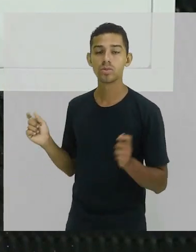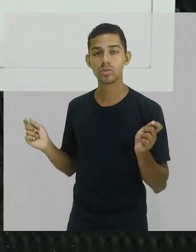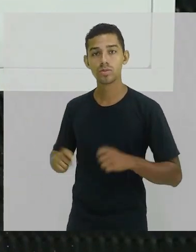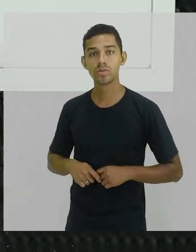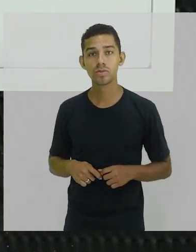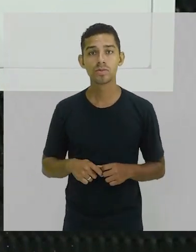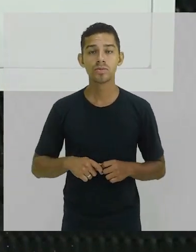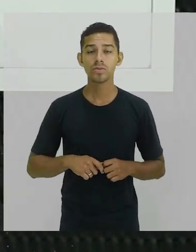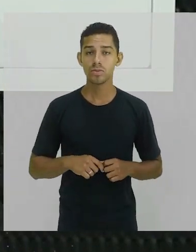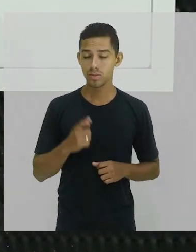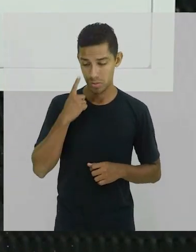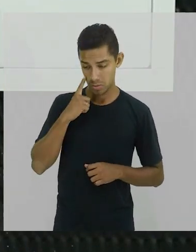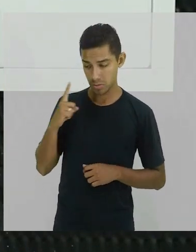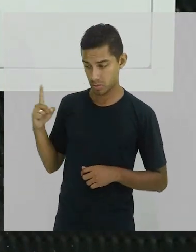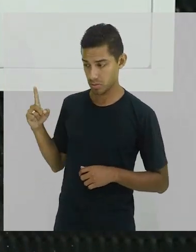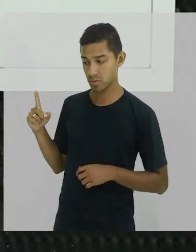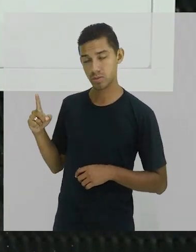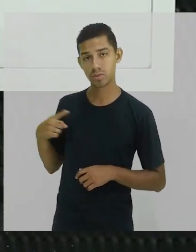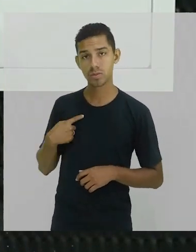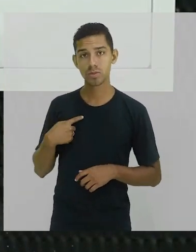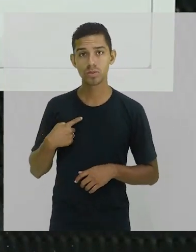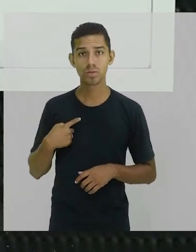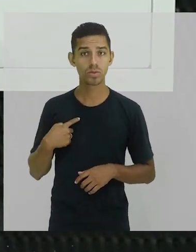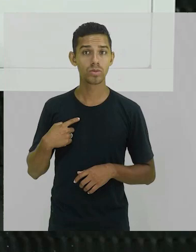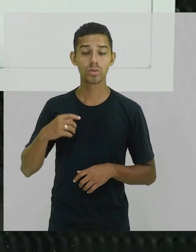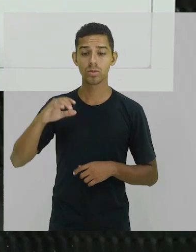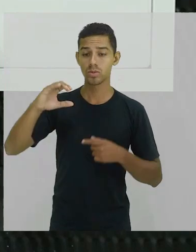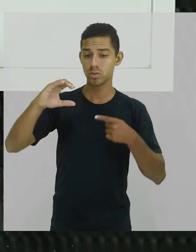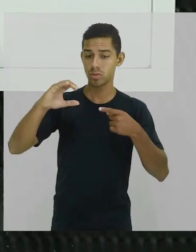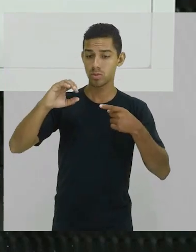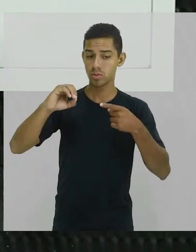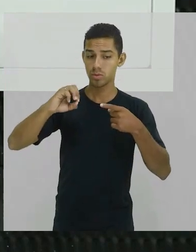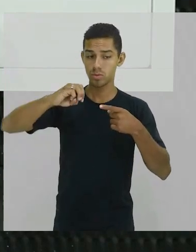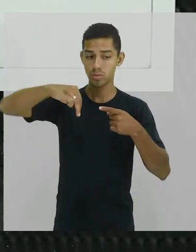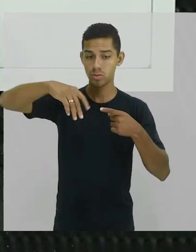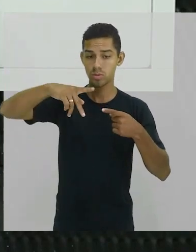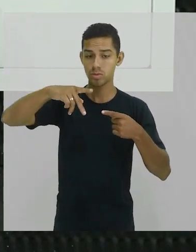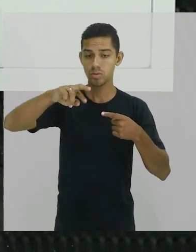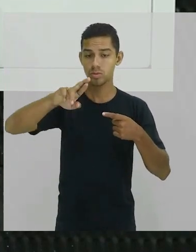é, da compressão e da rarefação,